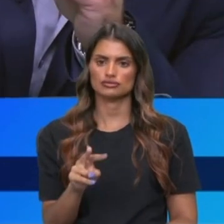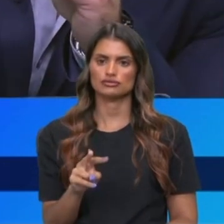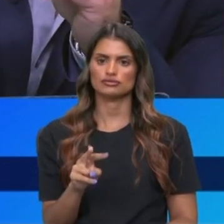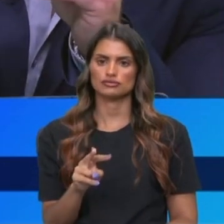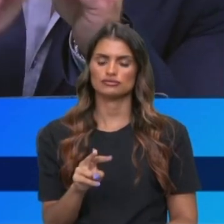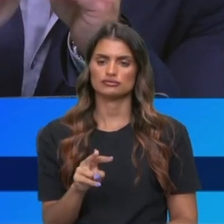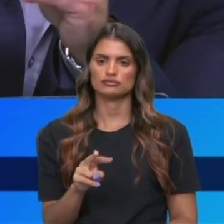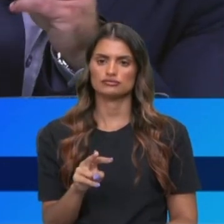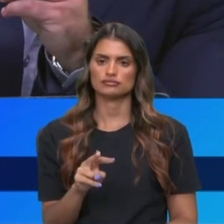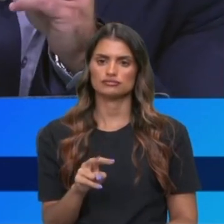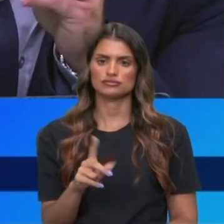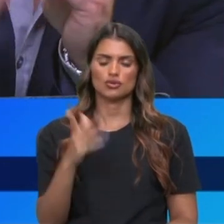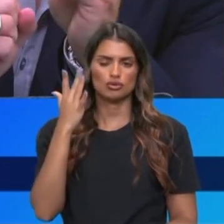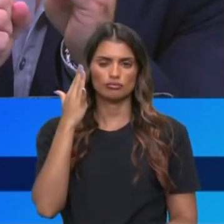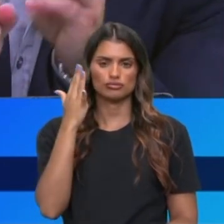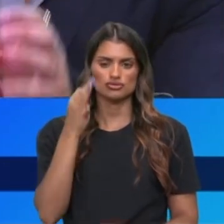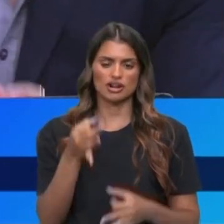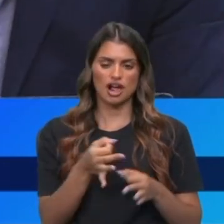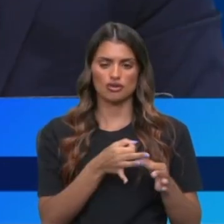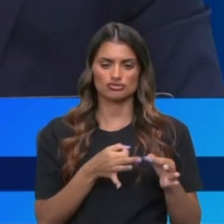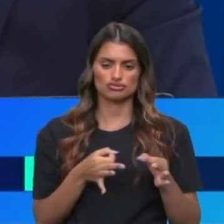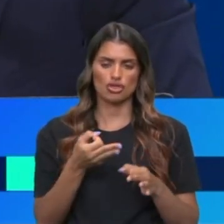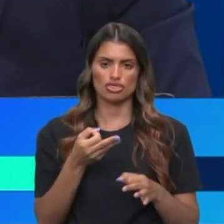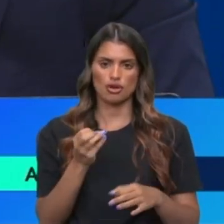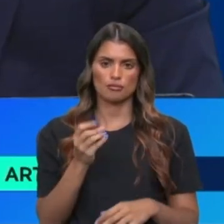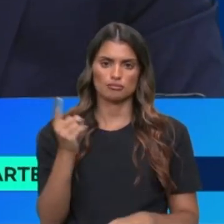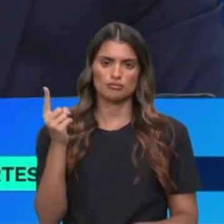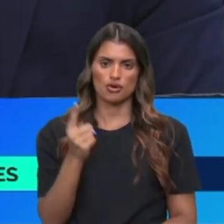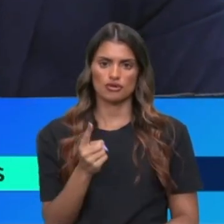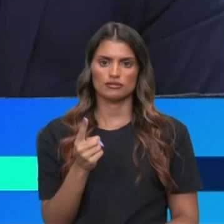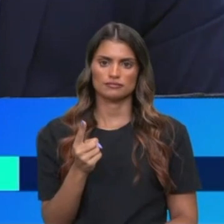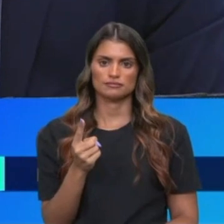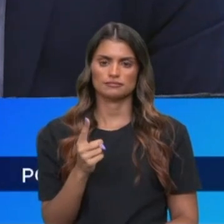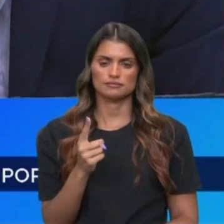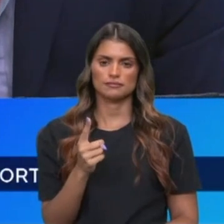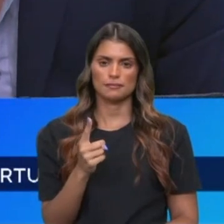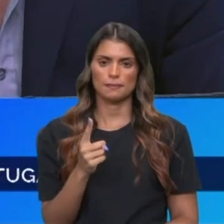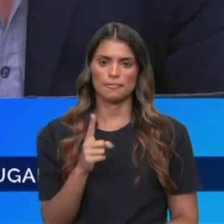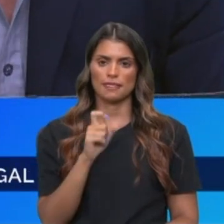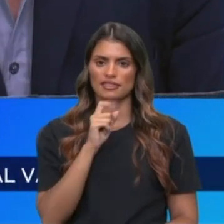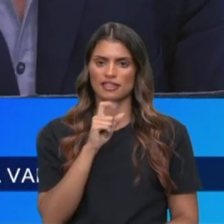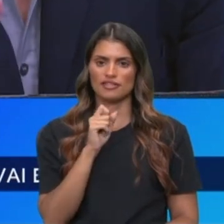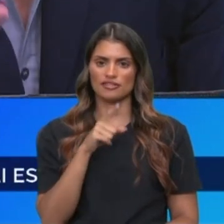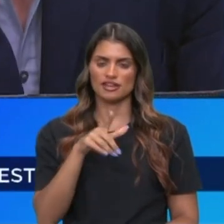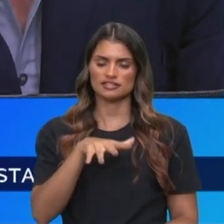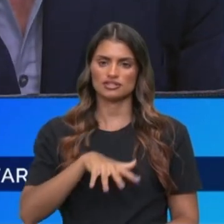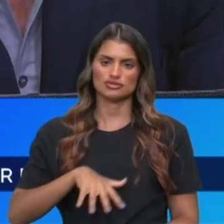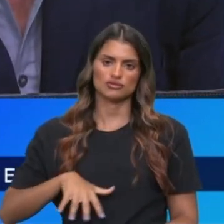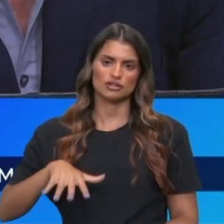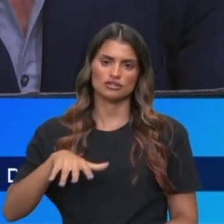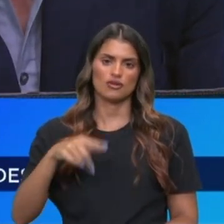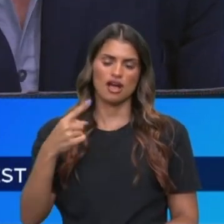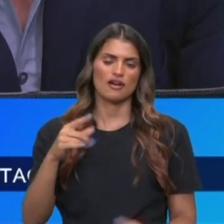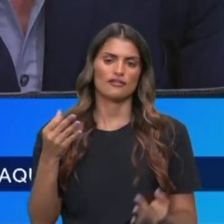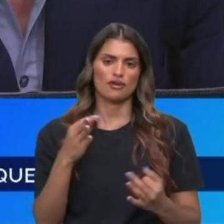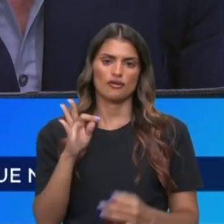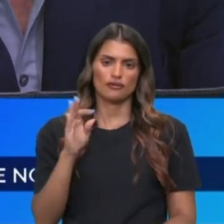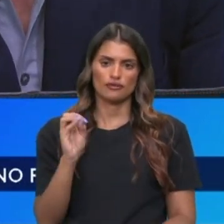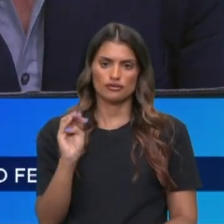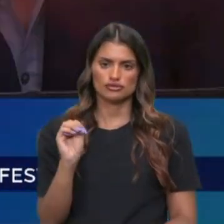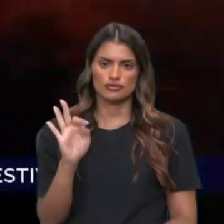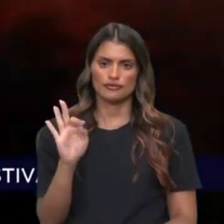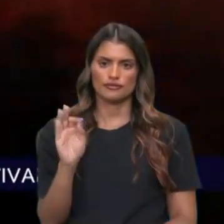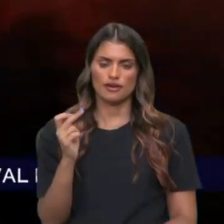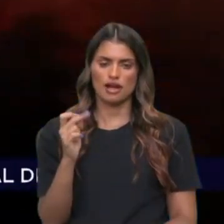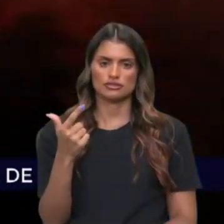pequena quantidade de números de grãos de poeira, mas, de qualquer forma, permite fazer toda esta extrapolação. E existe, de facto, fosfato ali, existe, de